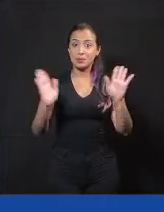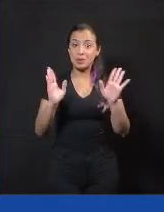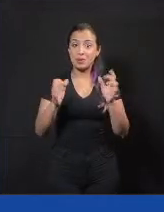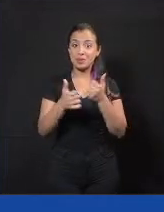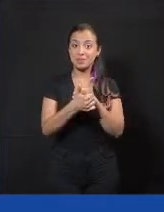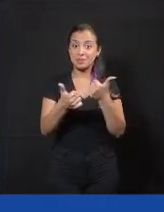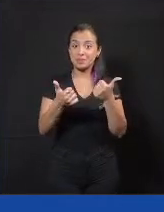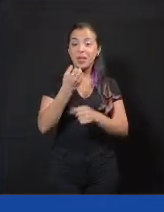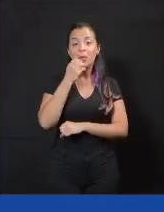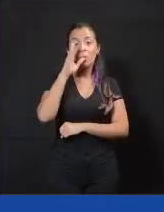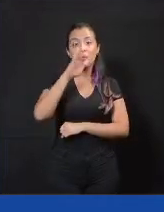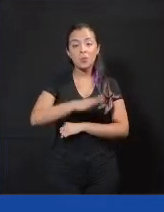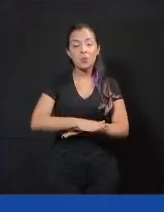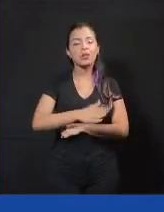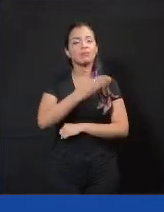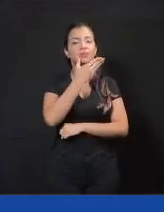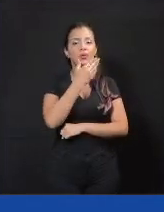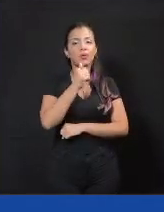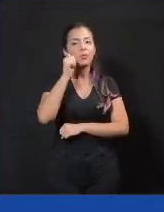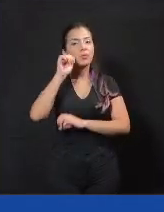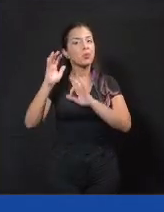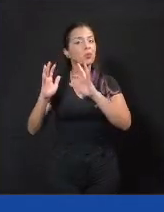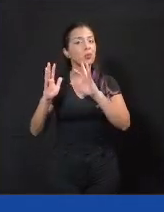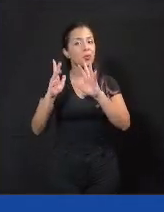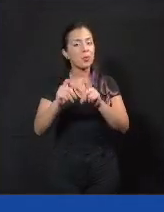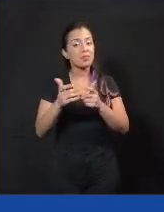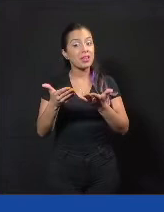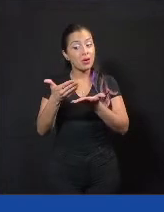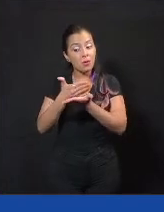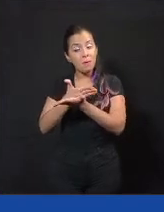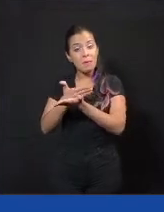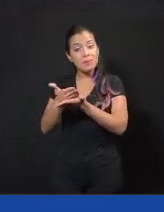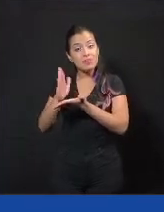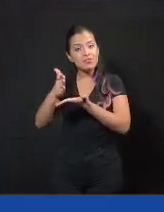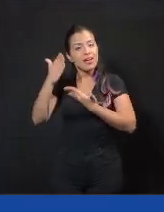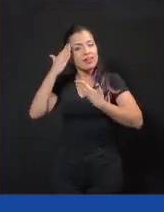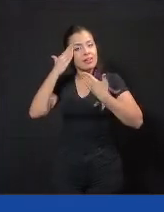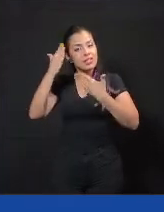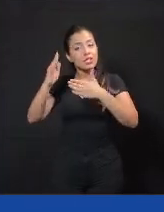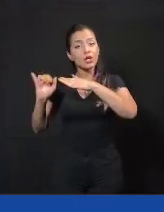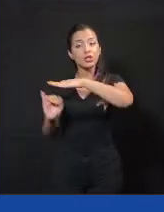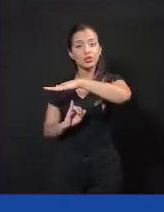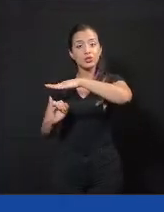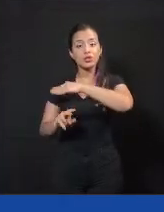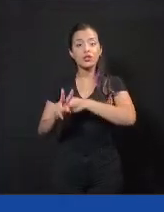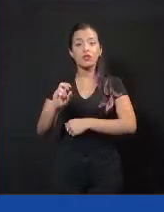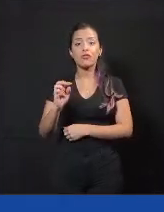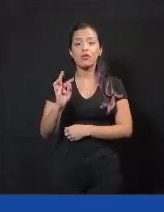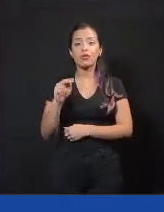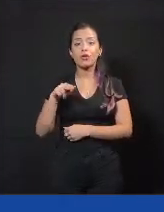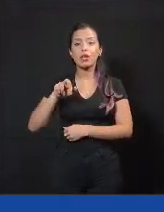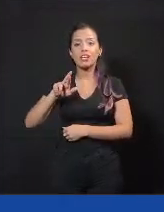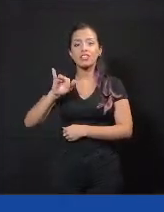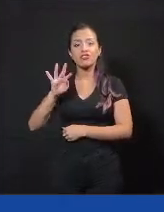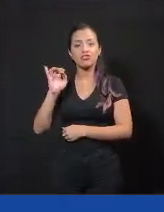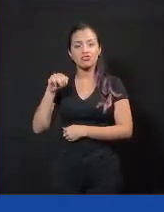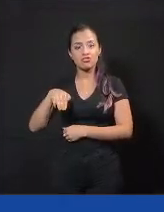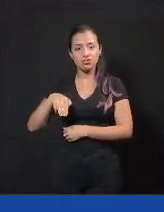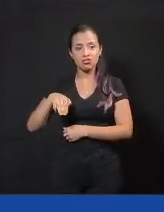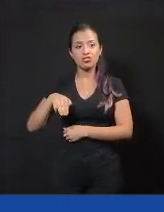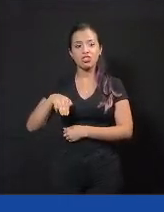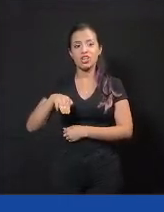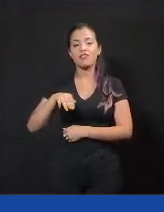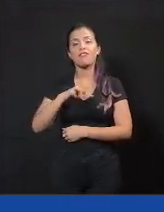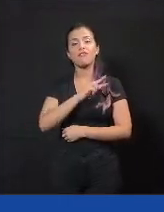Boa tarde a todos e a todas. Queria começar agradecendo ao Instituto Votorantim por esse convite, num momento